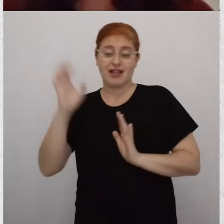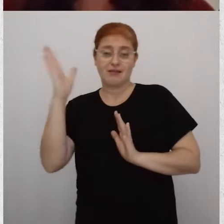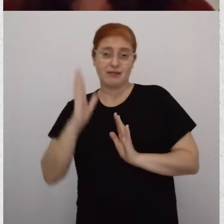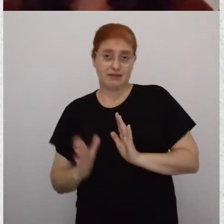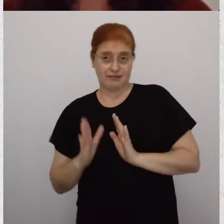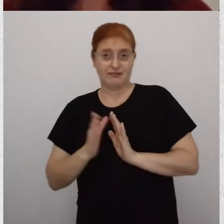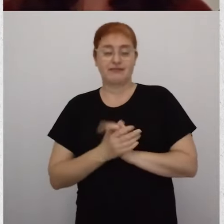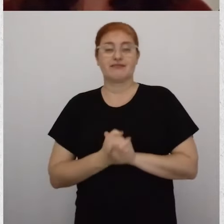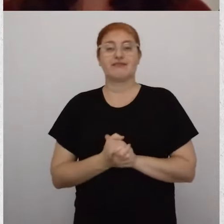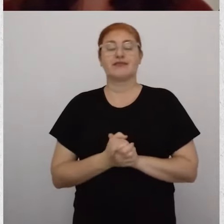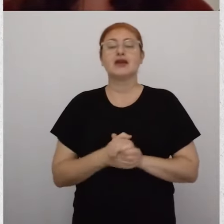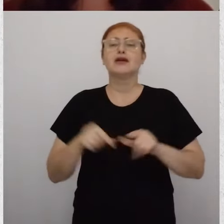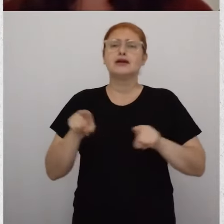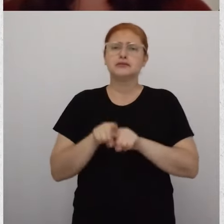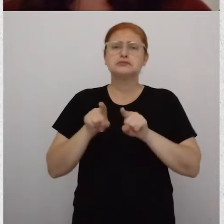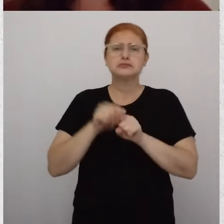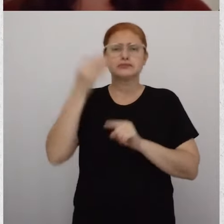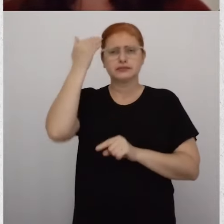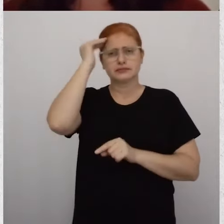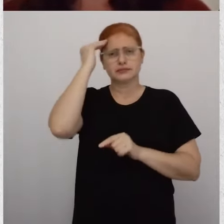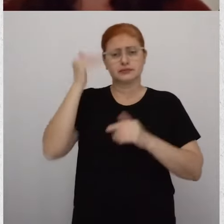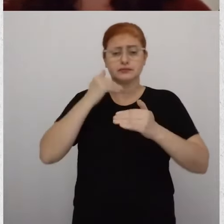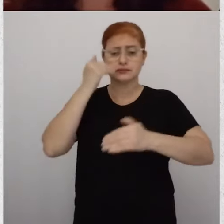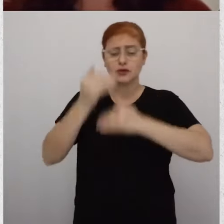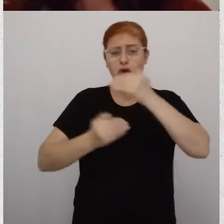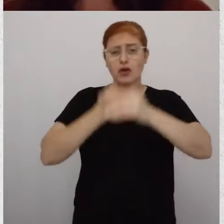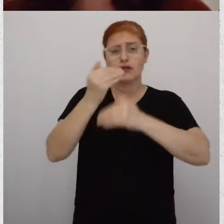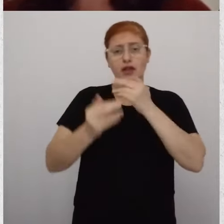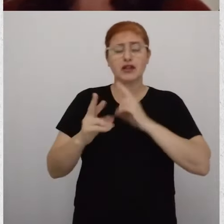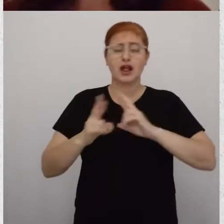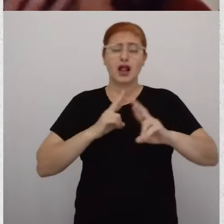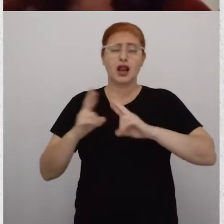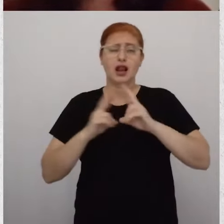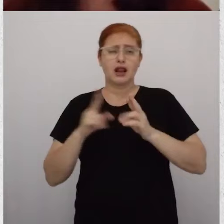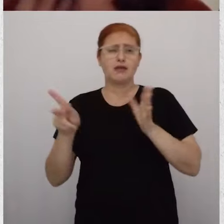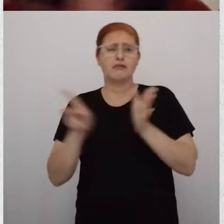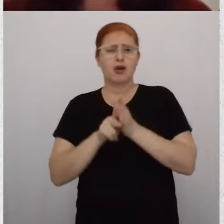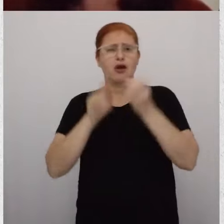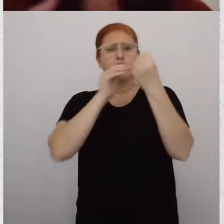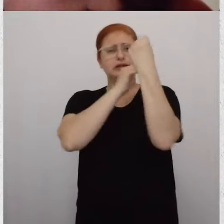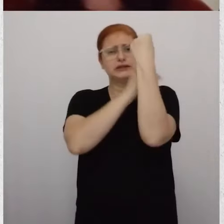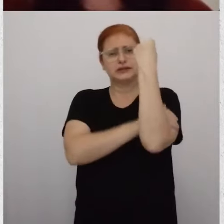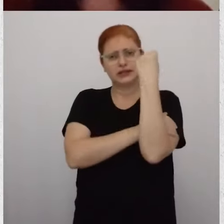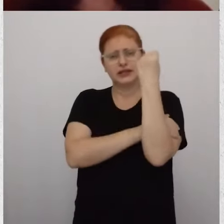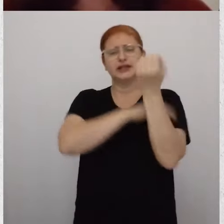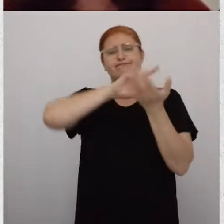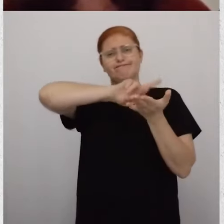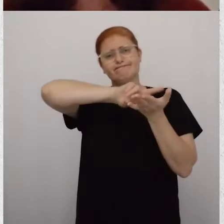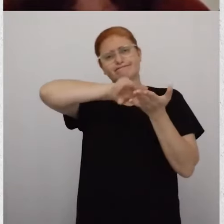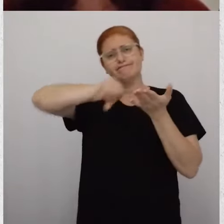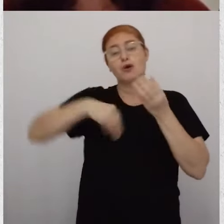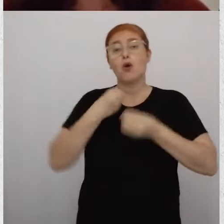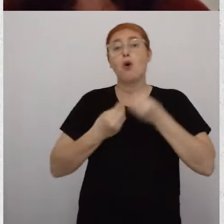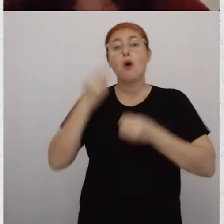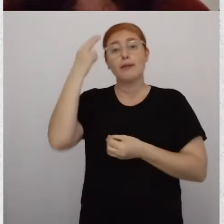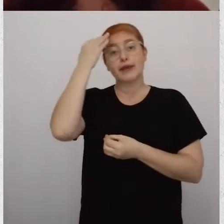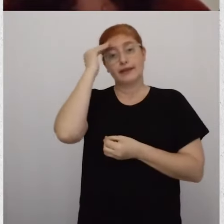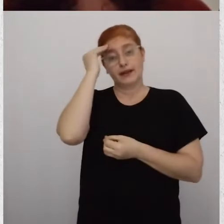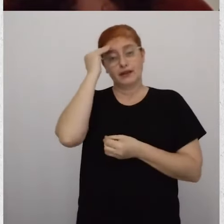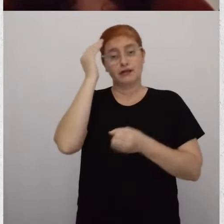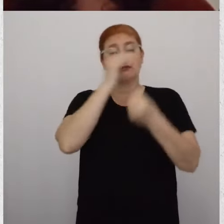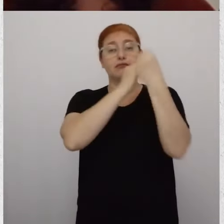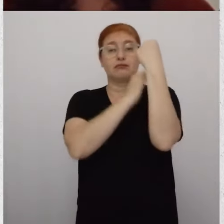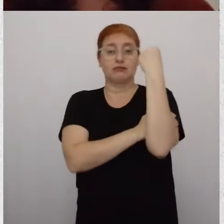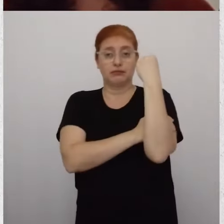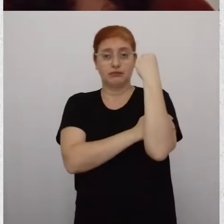assim. E também entender o processo de relação delas próprias com o feminismo e tal, e como elas entendiam o